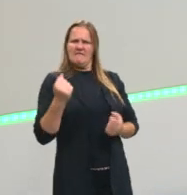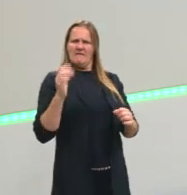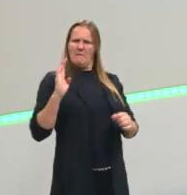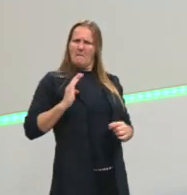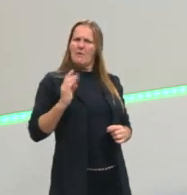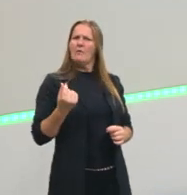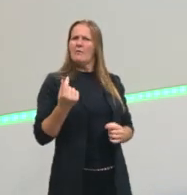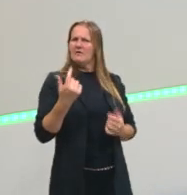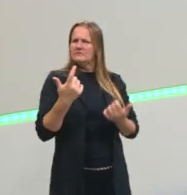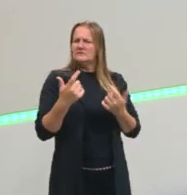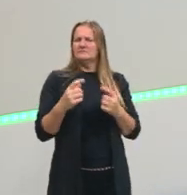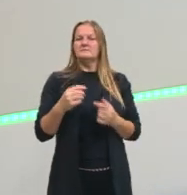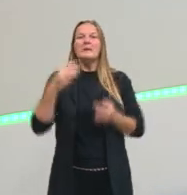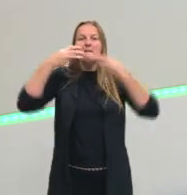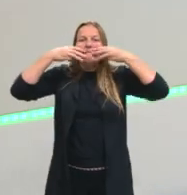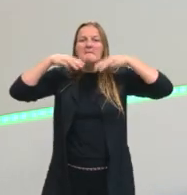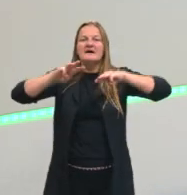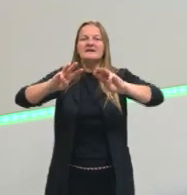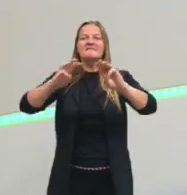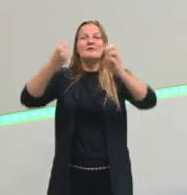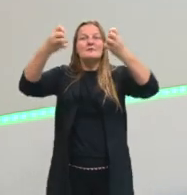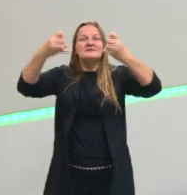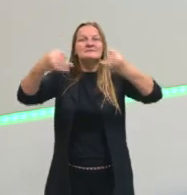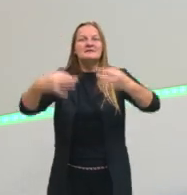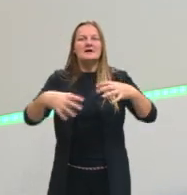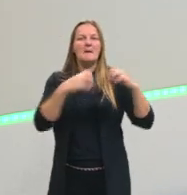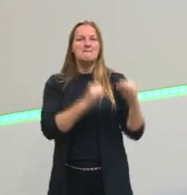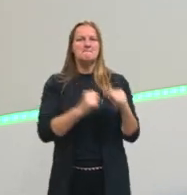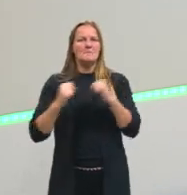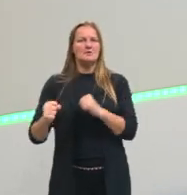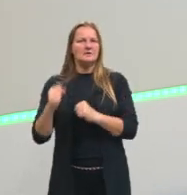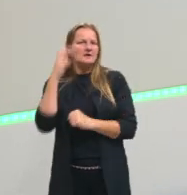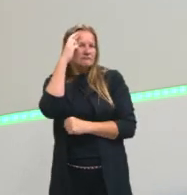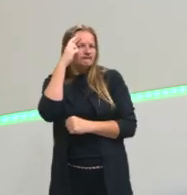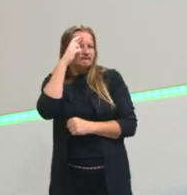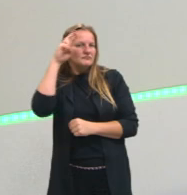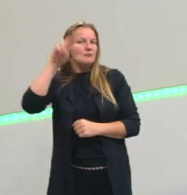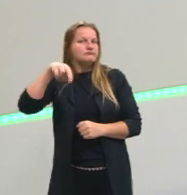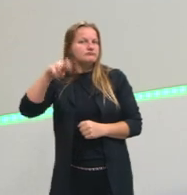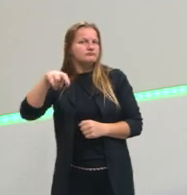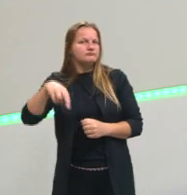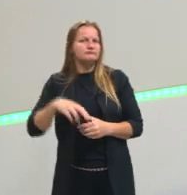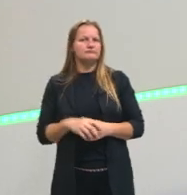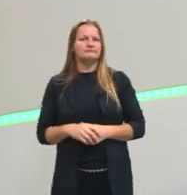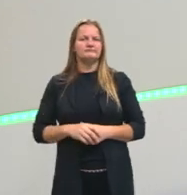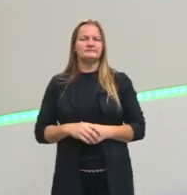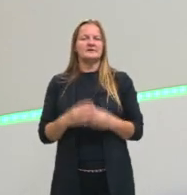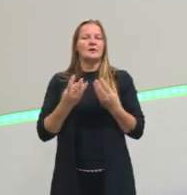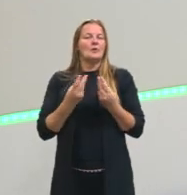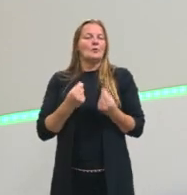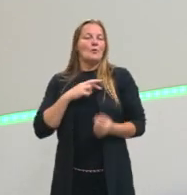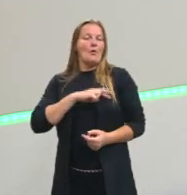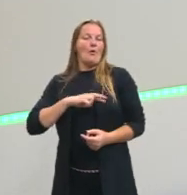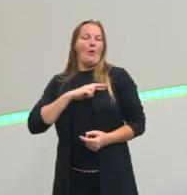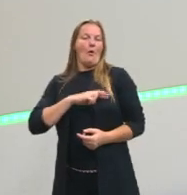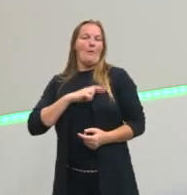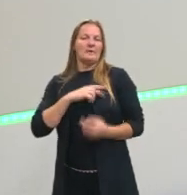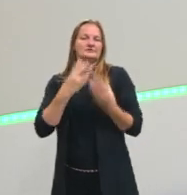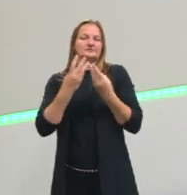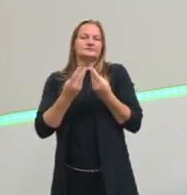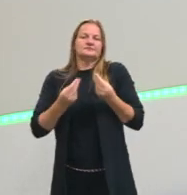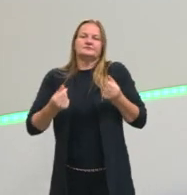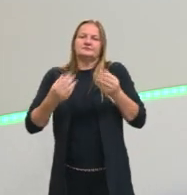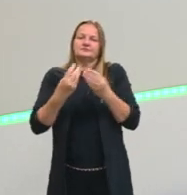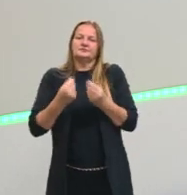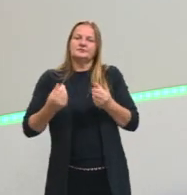poder e eu explico o poder de uma forma racional emenda uma forma tão romântica como acontecia no cristianismo